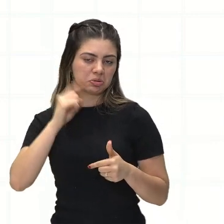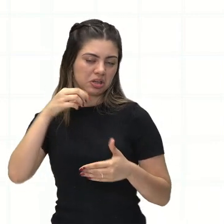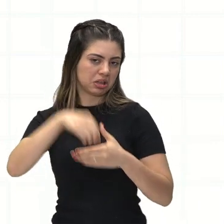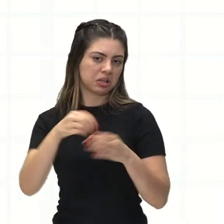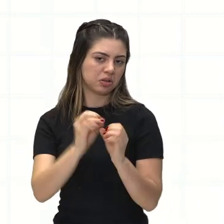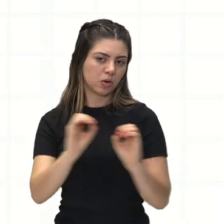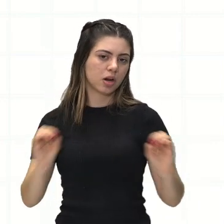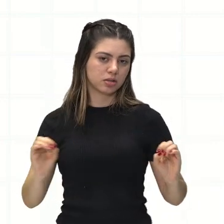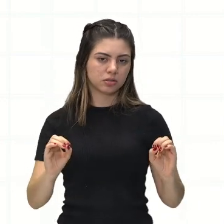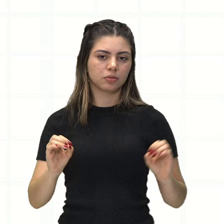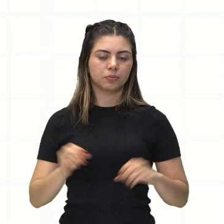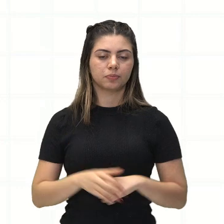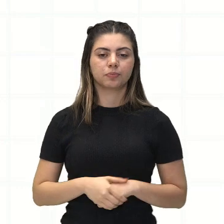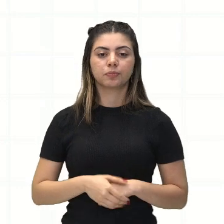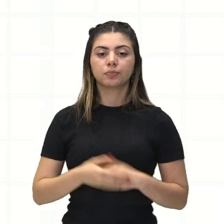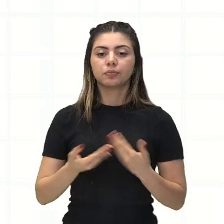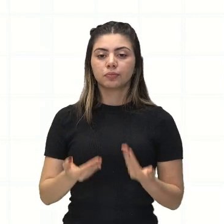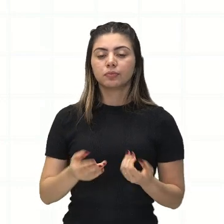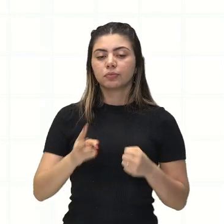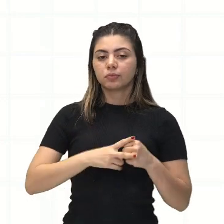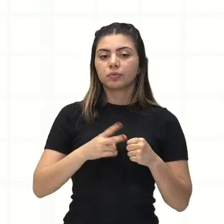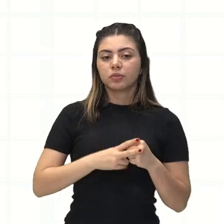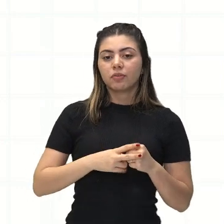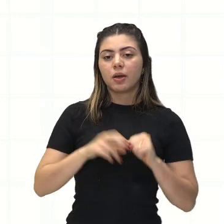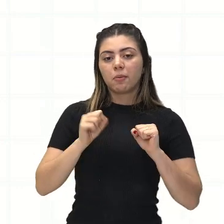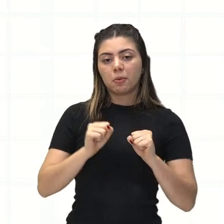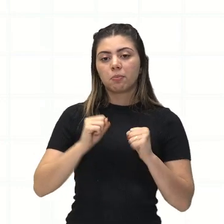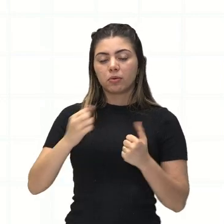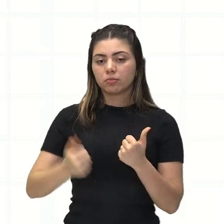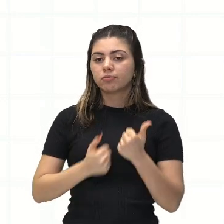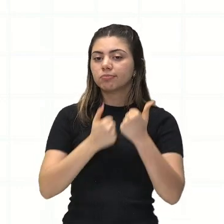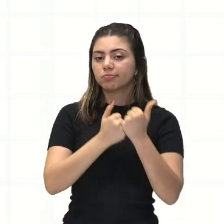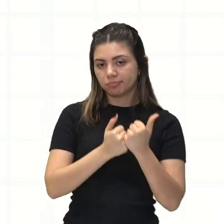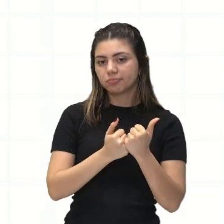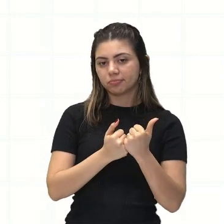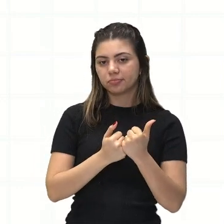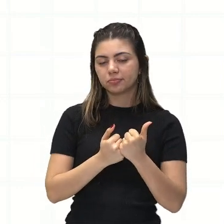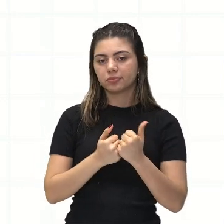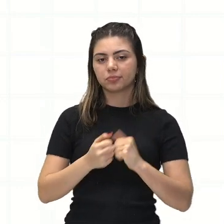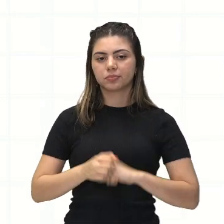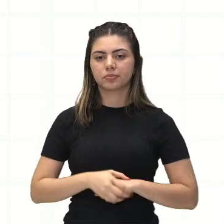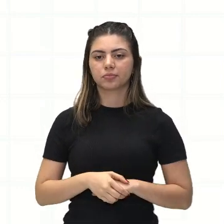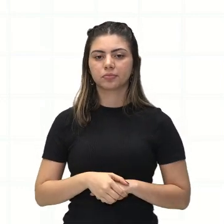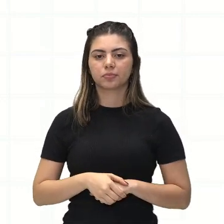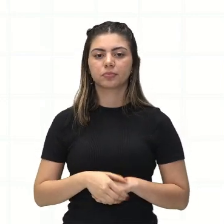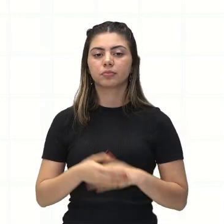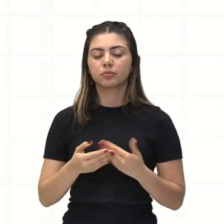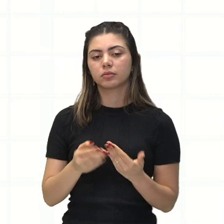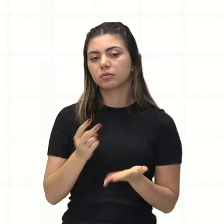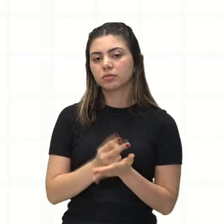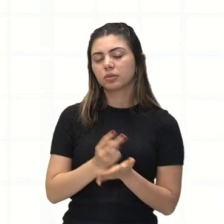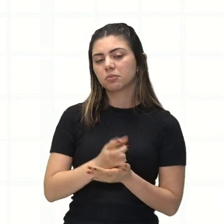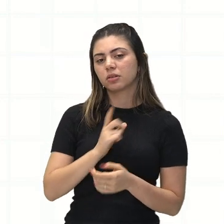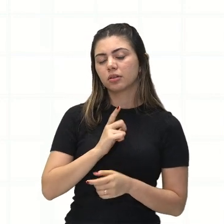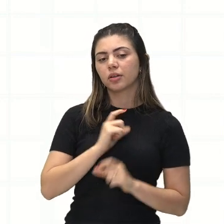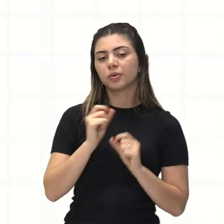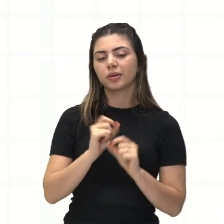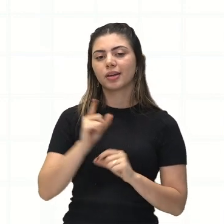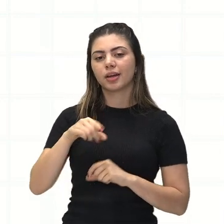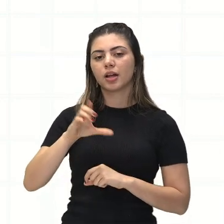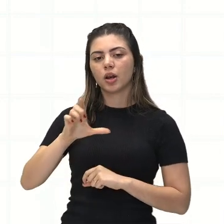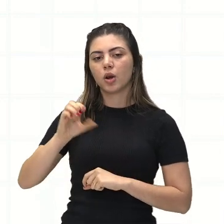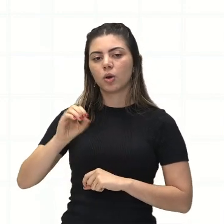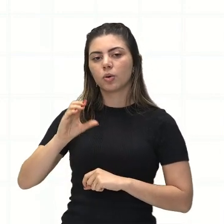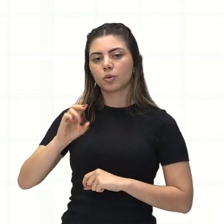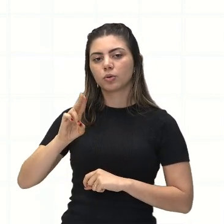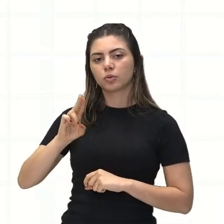conhecido. Na voz passiva, o verbo é conjugado com o auxiliar, com o verbo auxiliar. Então, geralmente, a gente vai ter uma locução